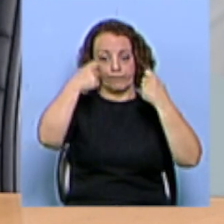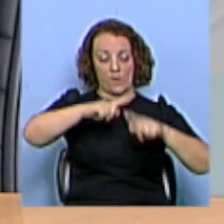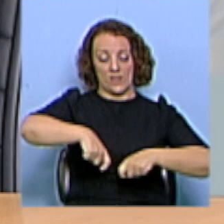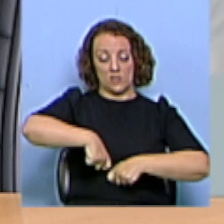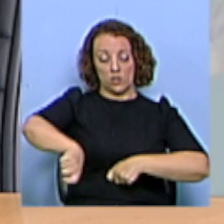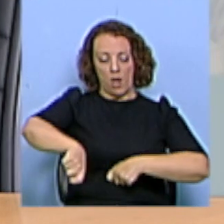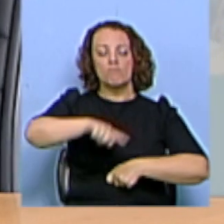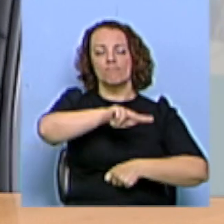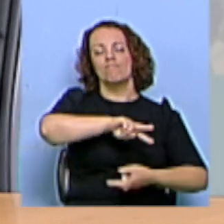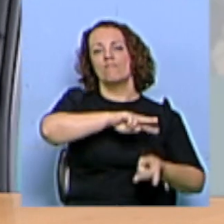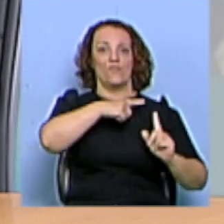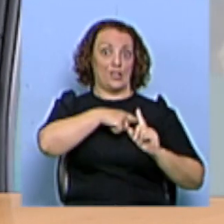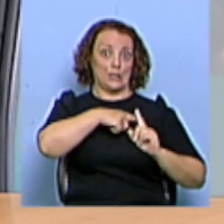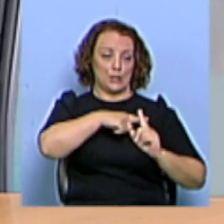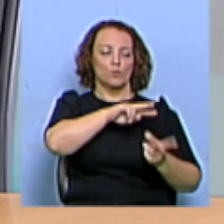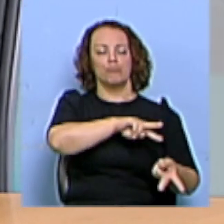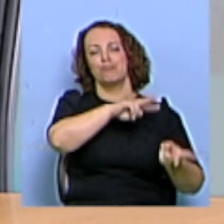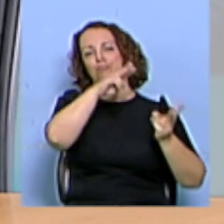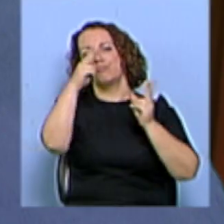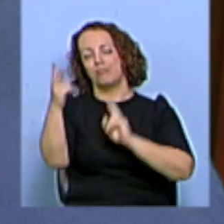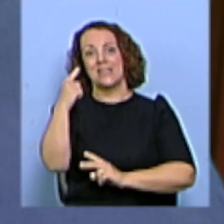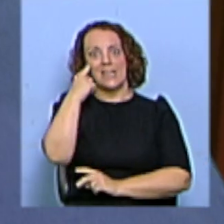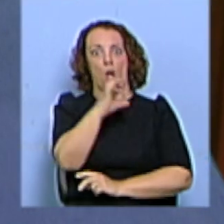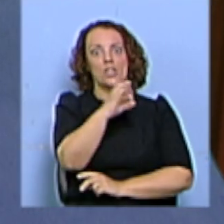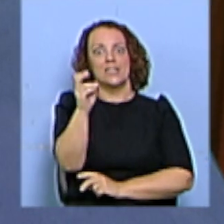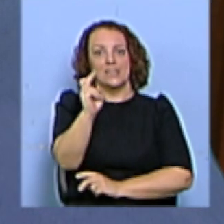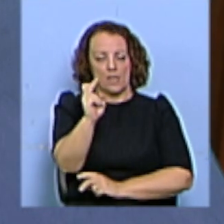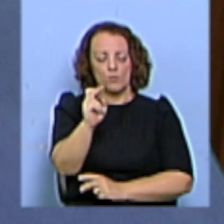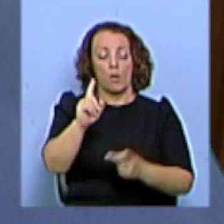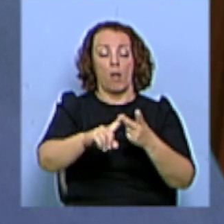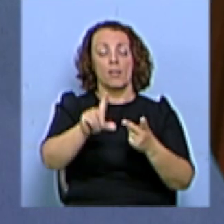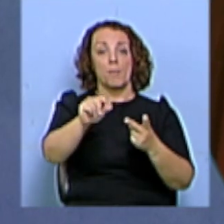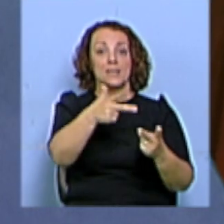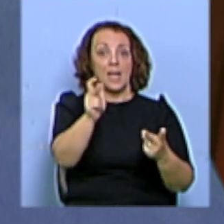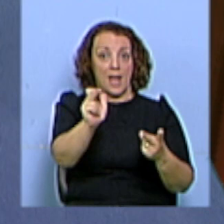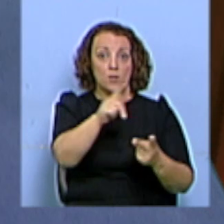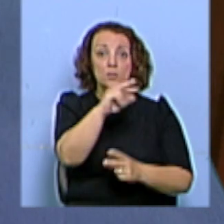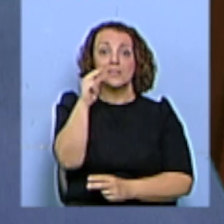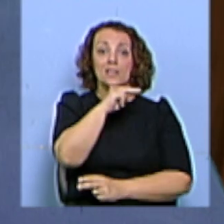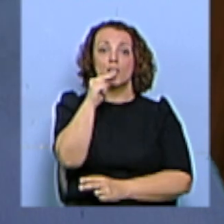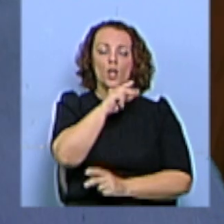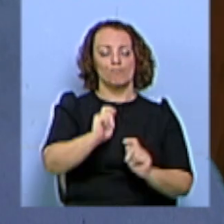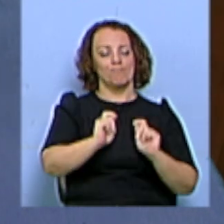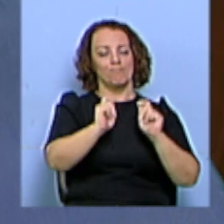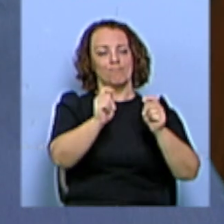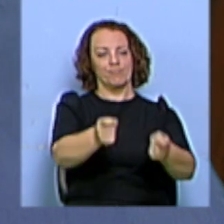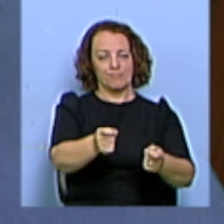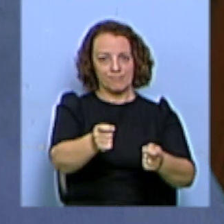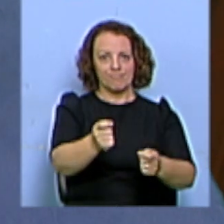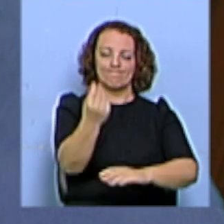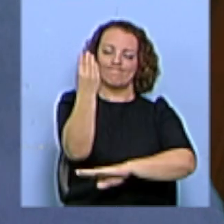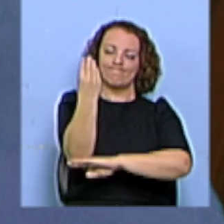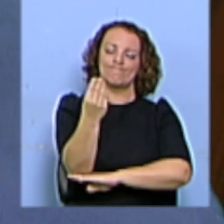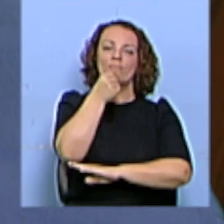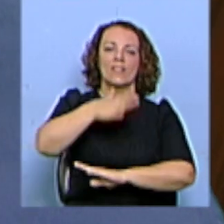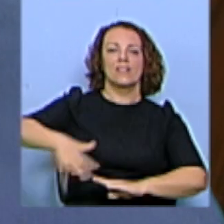missões. Faz 800 anos. E, simultaneamente, faz 100 anos também, que Santo António foi declarado patrono da Terra Santa num acontecimento